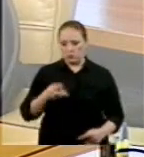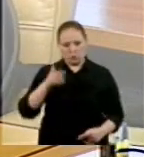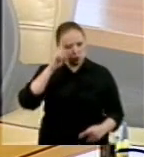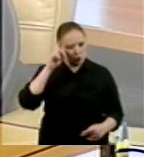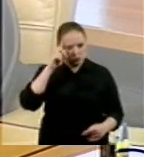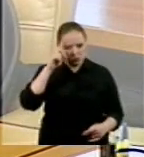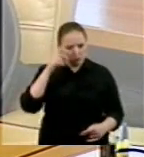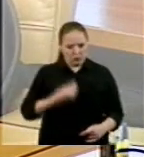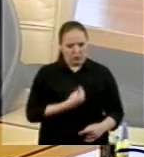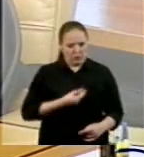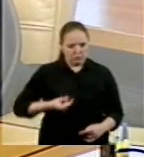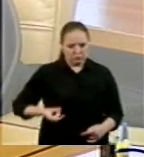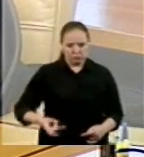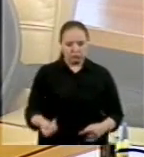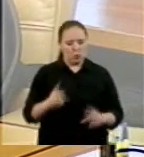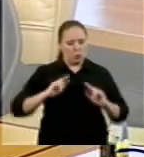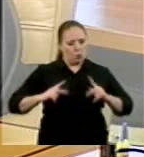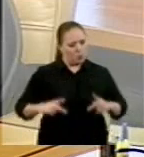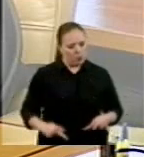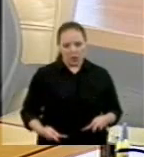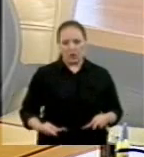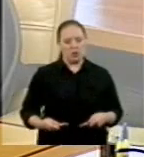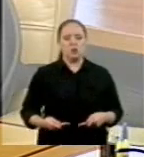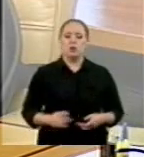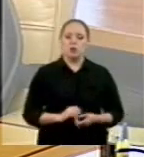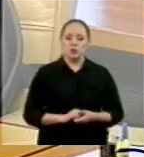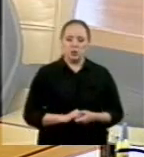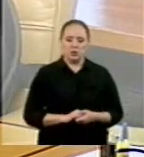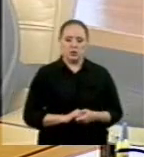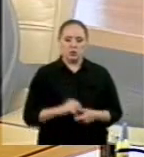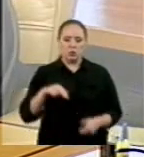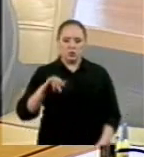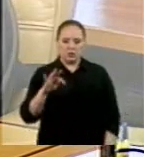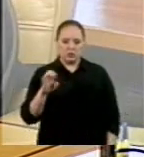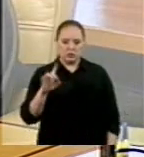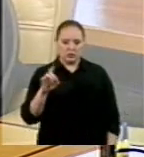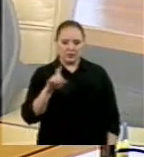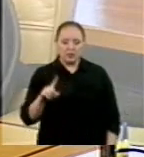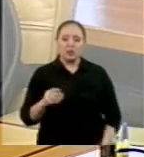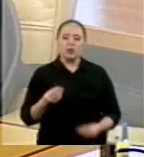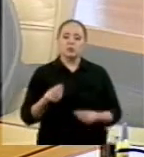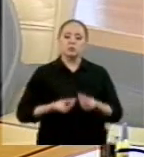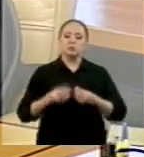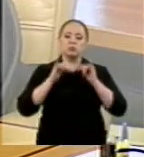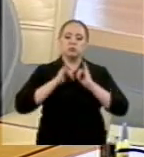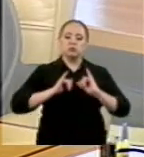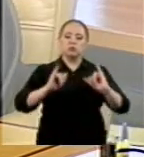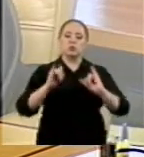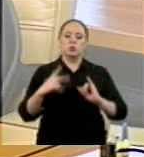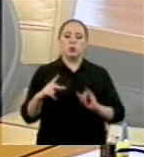afirma, evidenciando com maior nitidez, como manifestação da